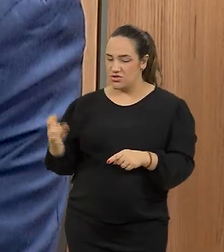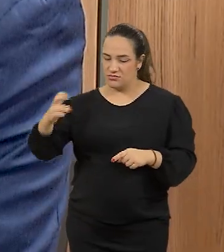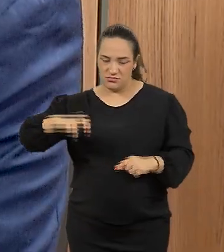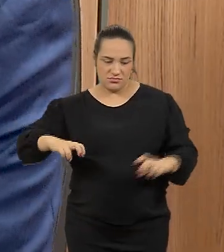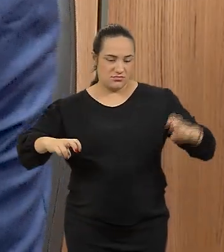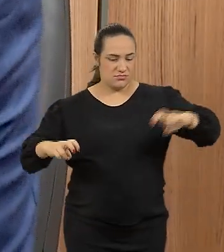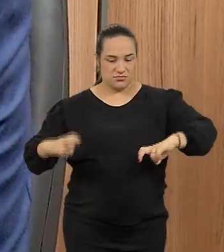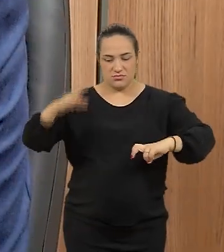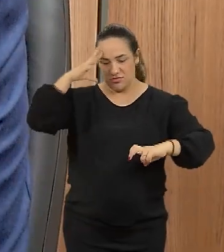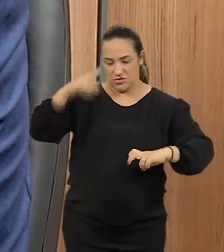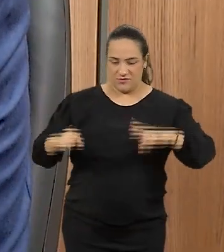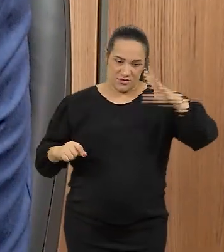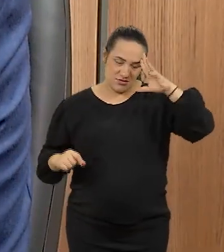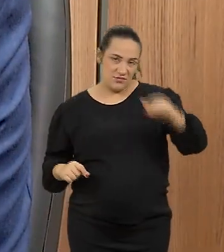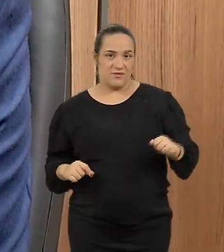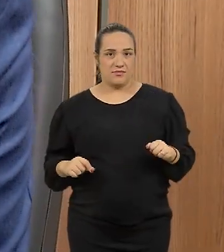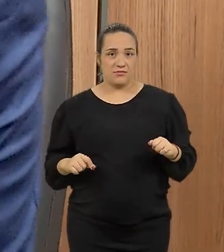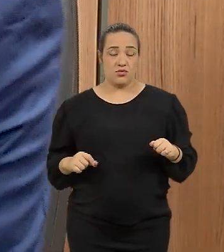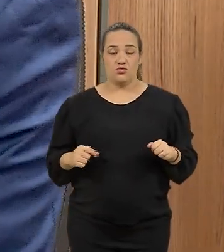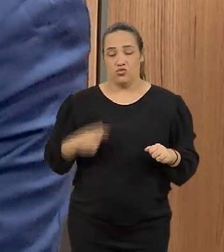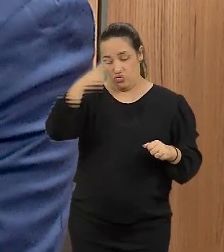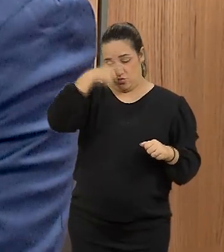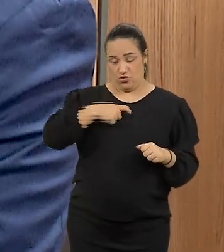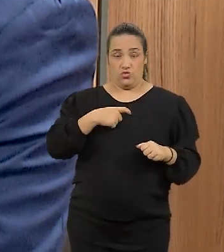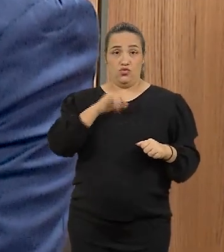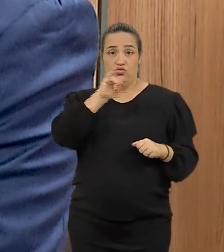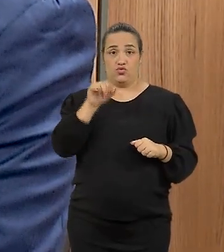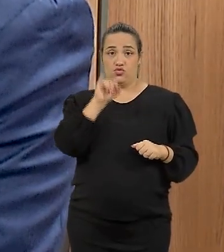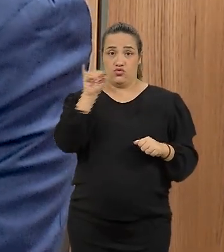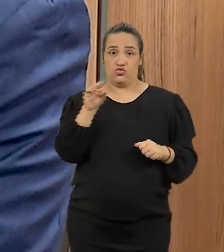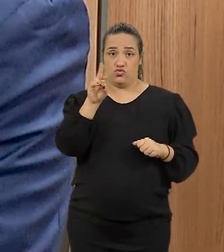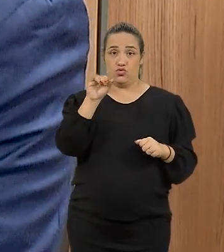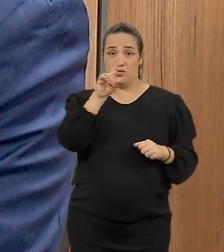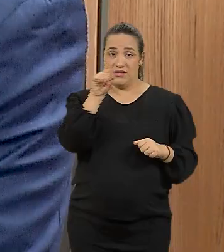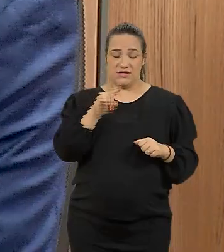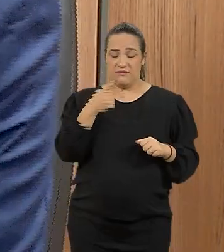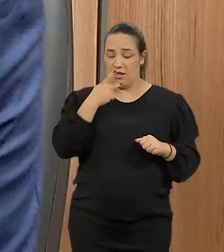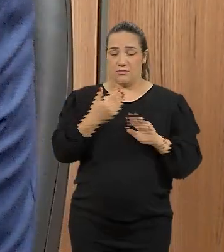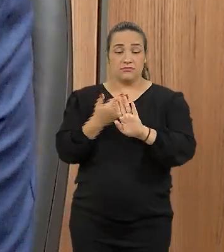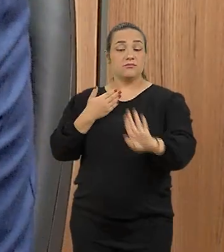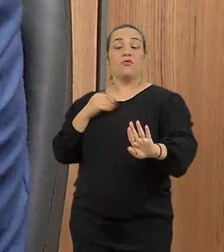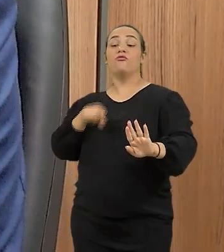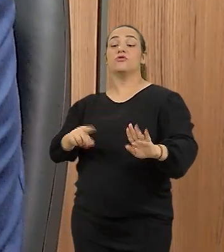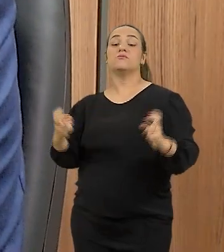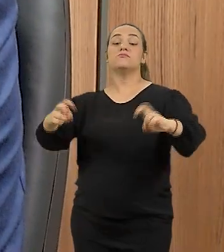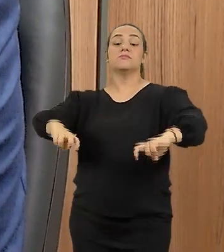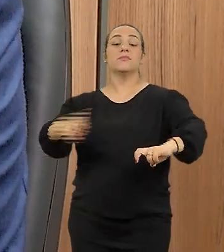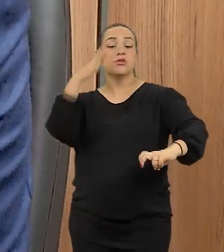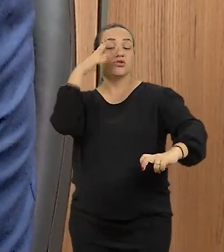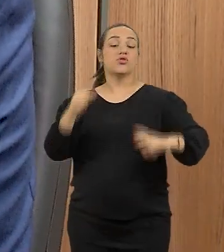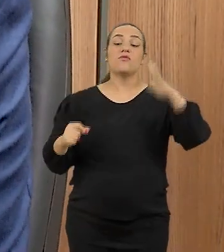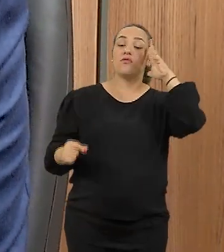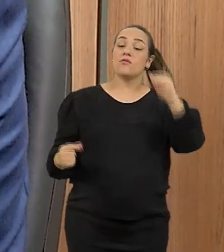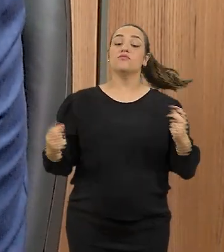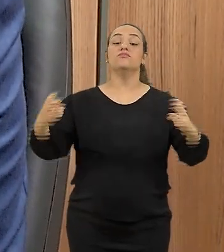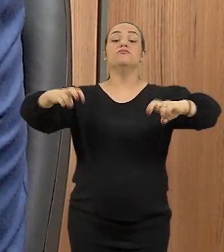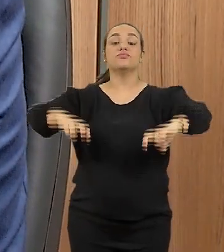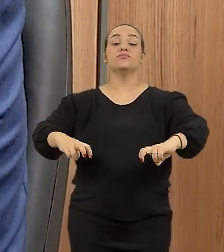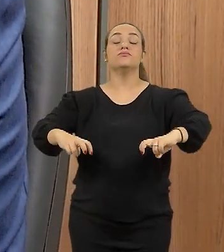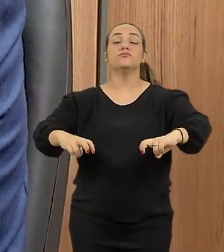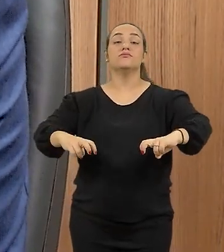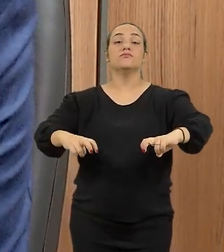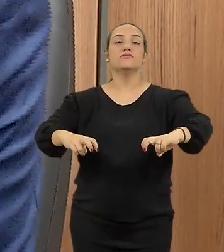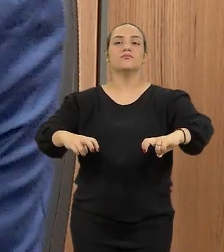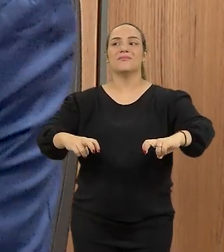faz. Ela diz, vocês decidem a tua vida, não sou eu como juiz que decida a tua vida, é você. Eu estou te dando essa chance de você